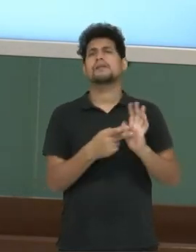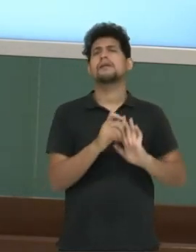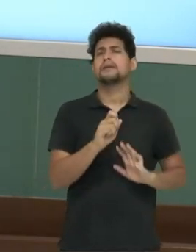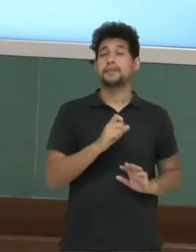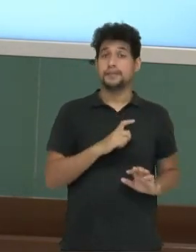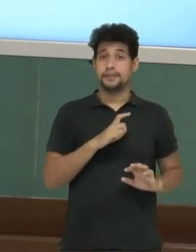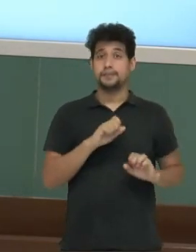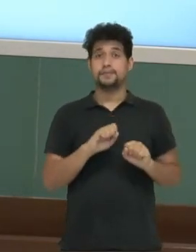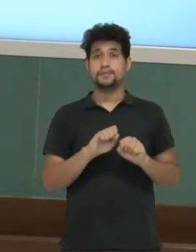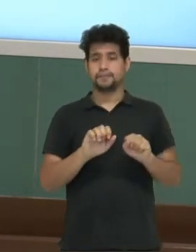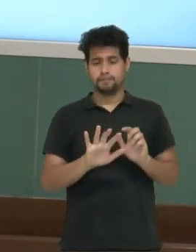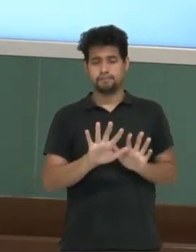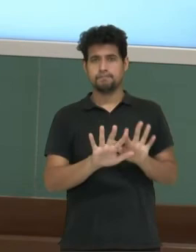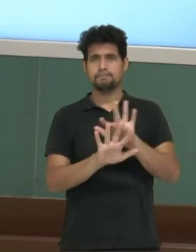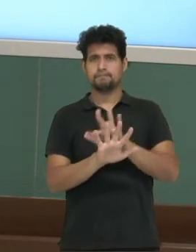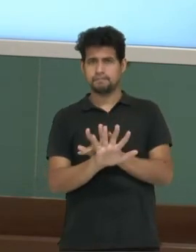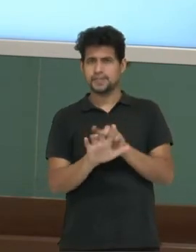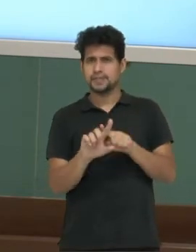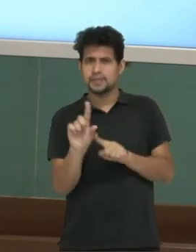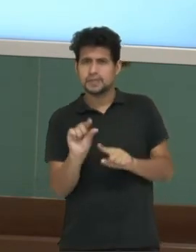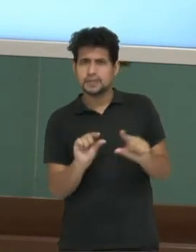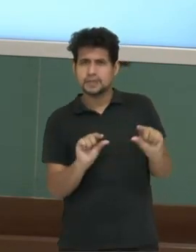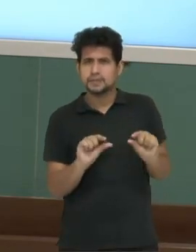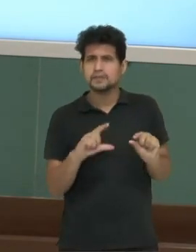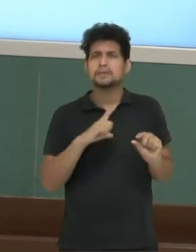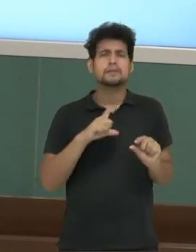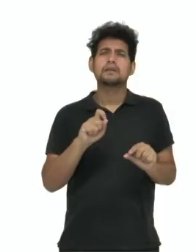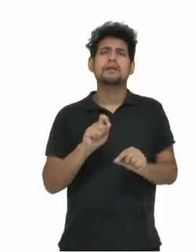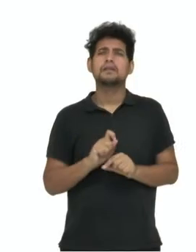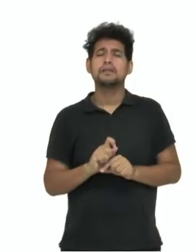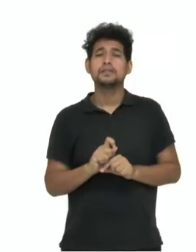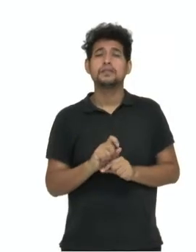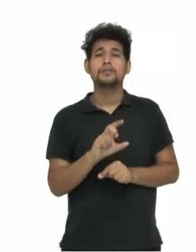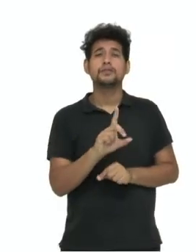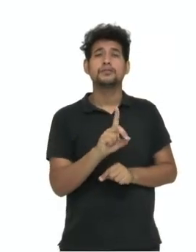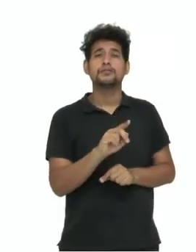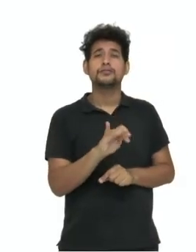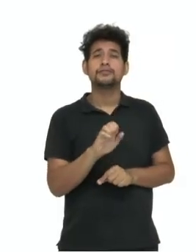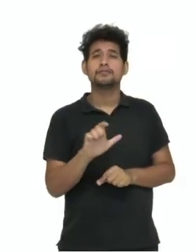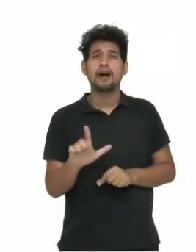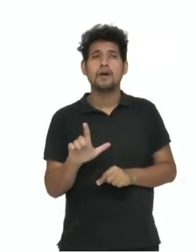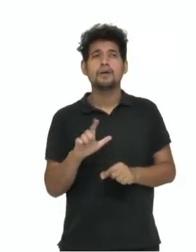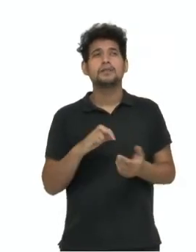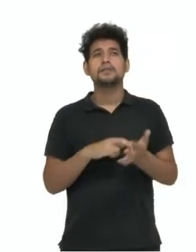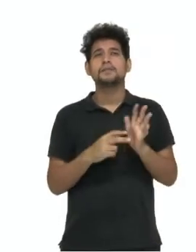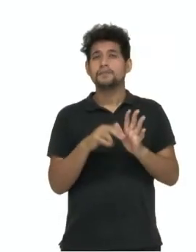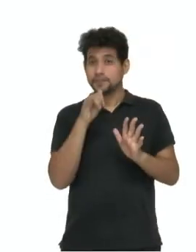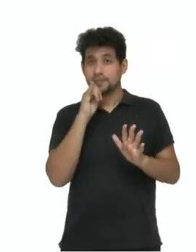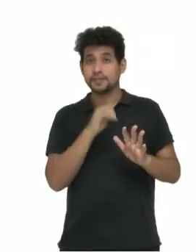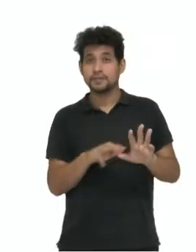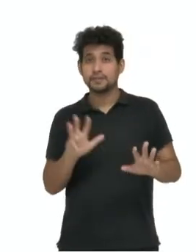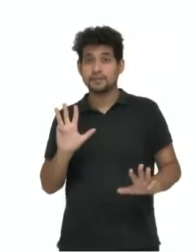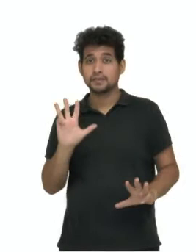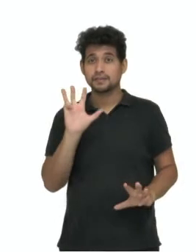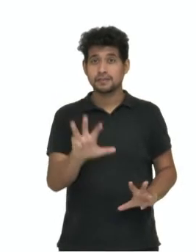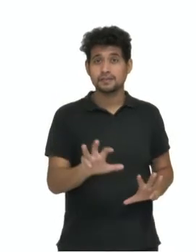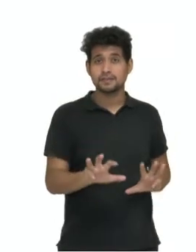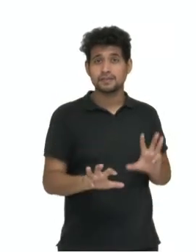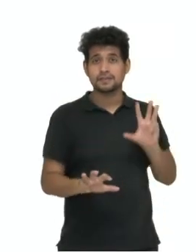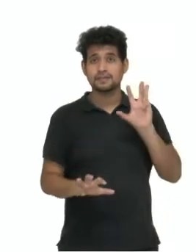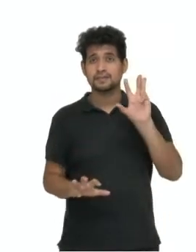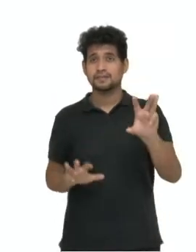dedos compridos e na pontinha tem o disco digital, que permite que ela se agarre e consiga subir